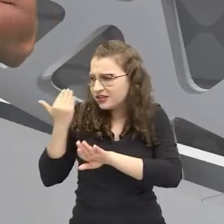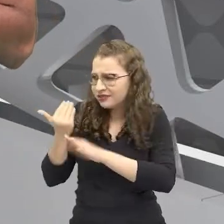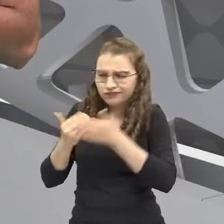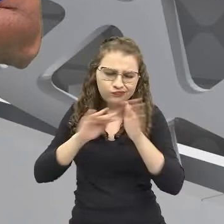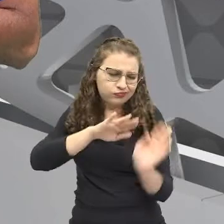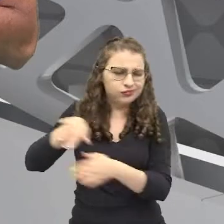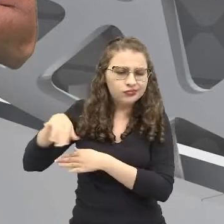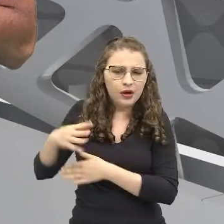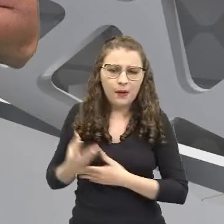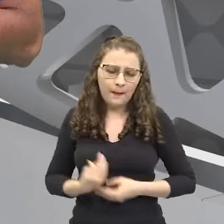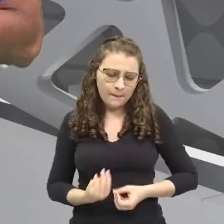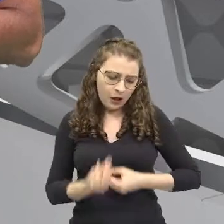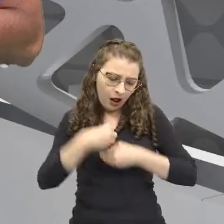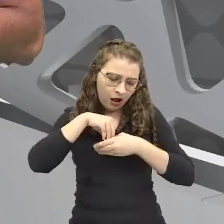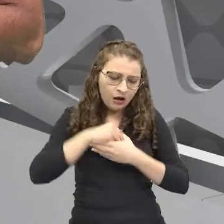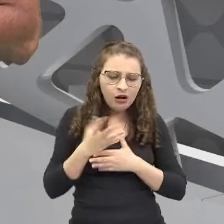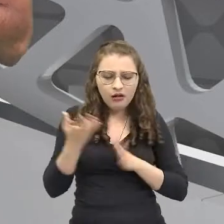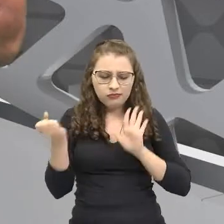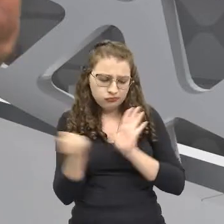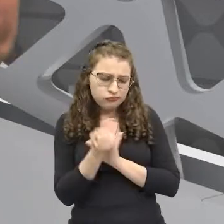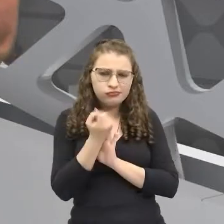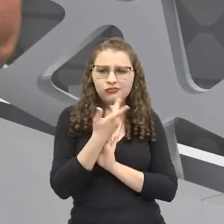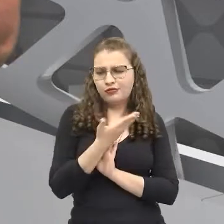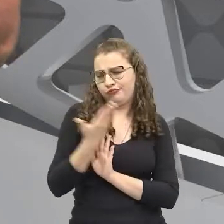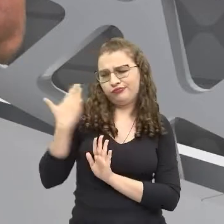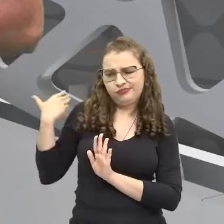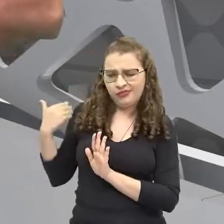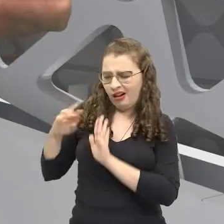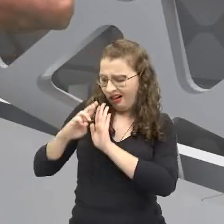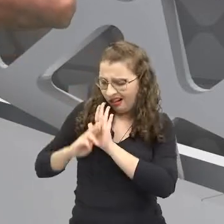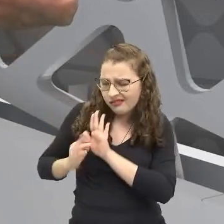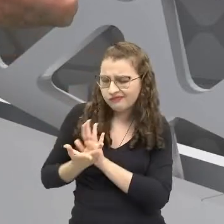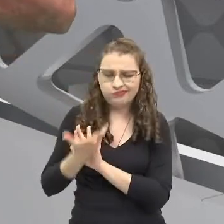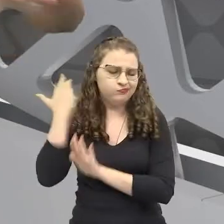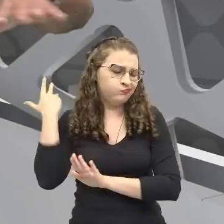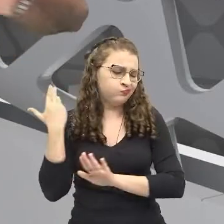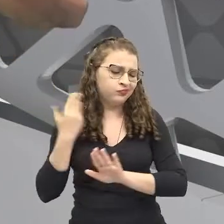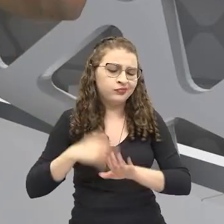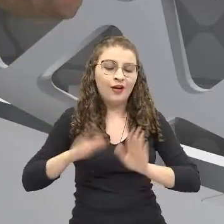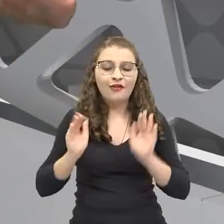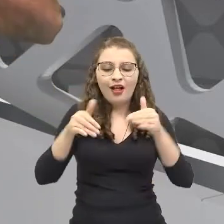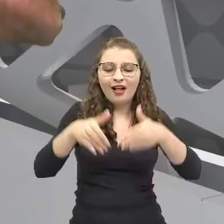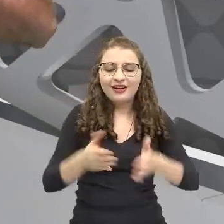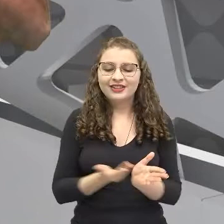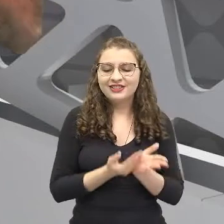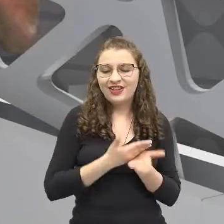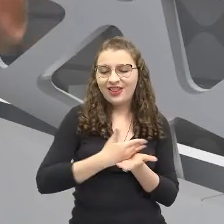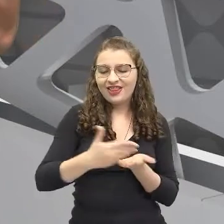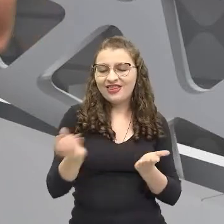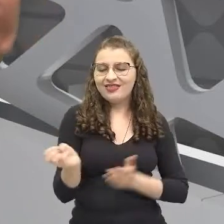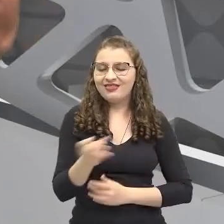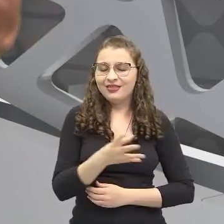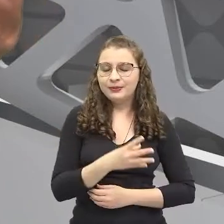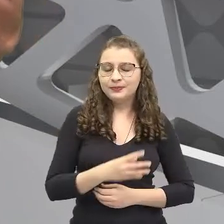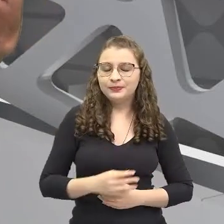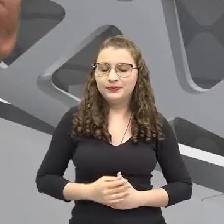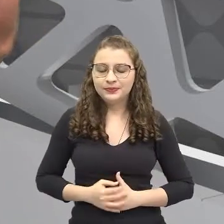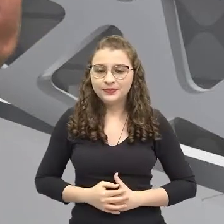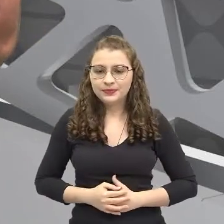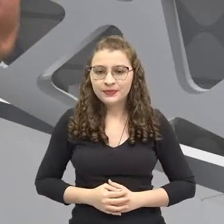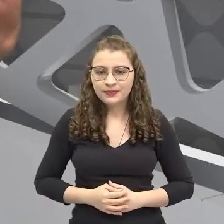o parnasianismo, o simbolismo, então aquelas regras, eles queriam mudar tudo, implodir e fazer